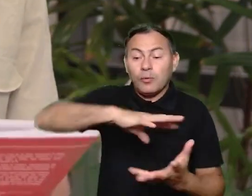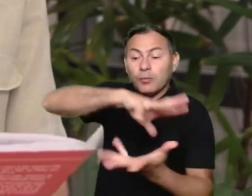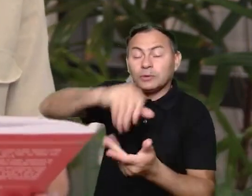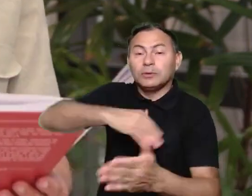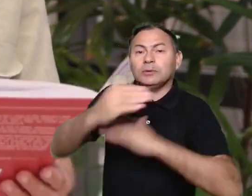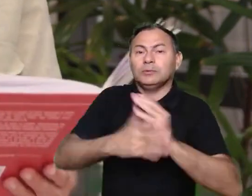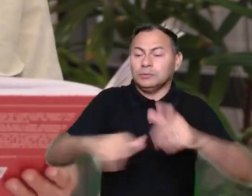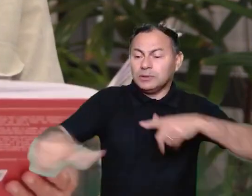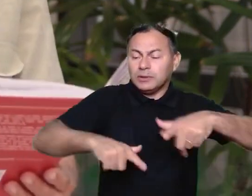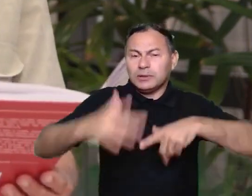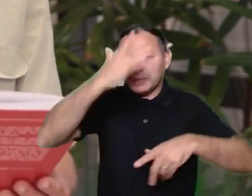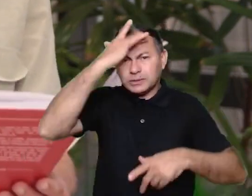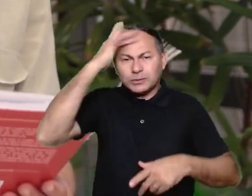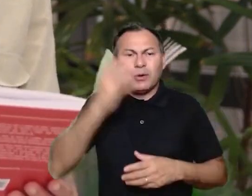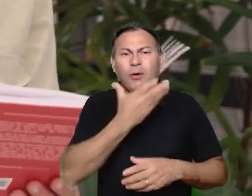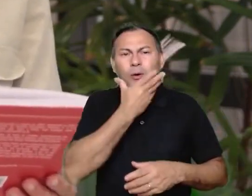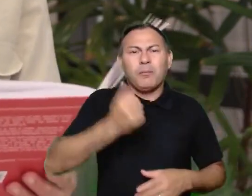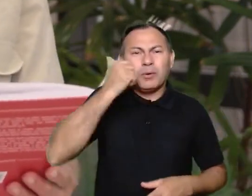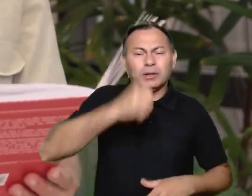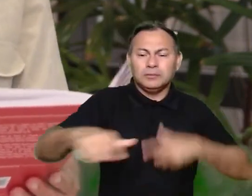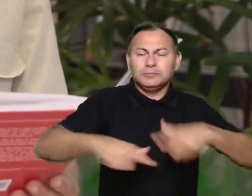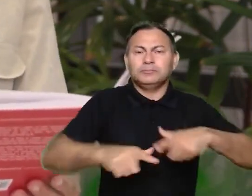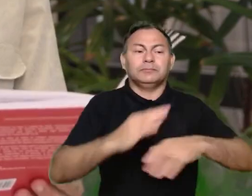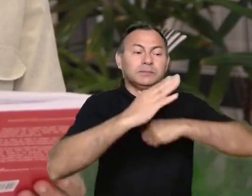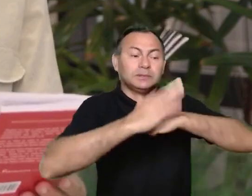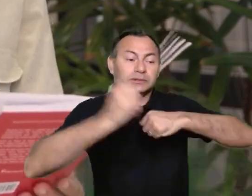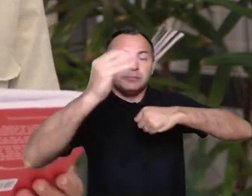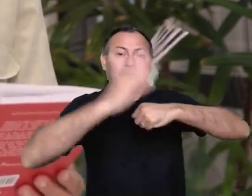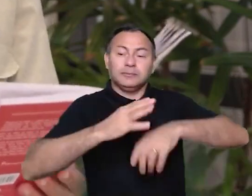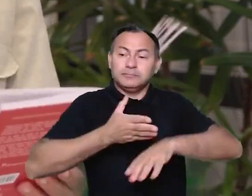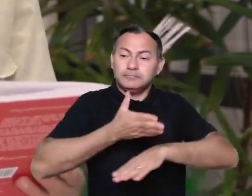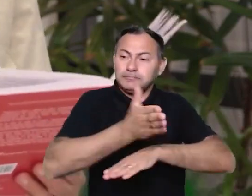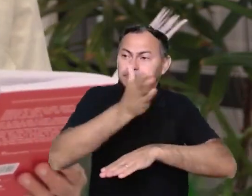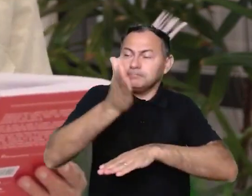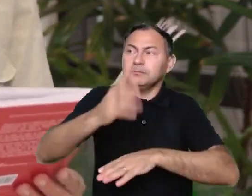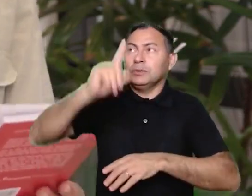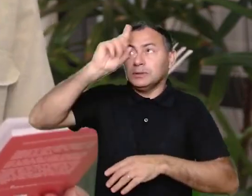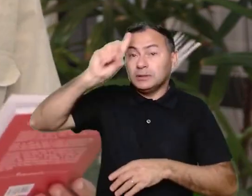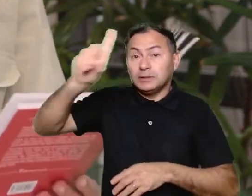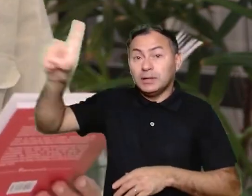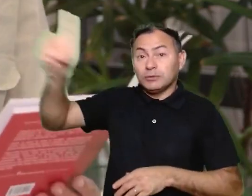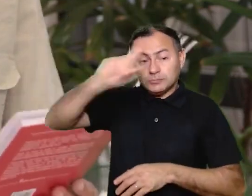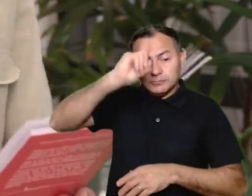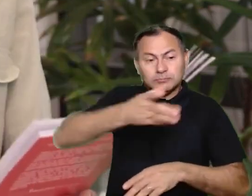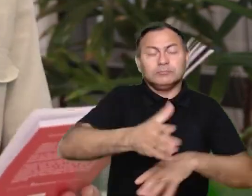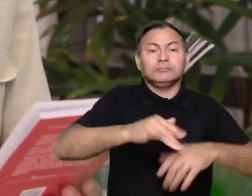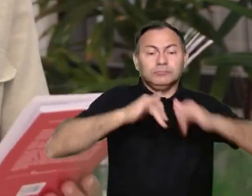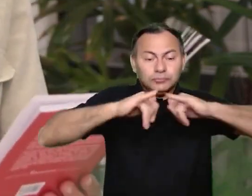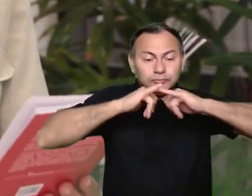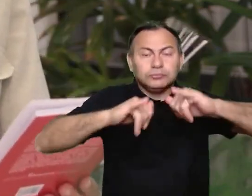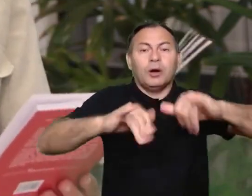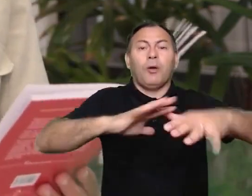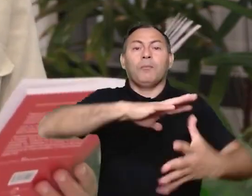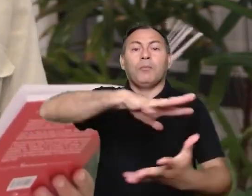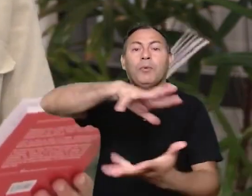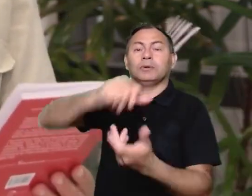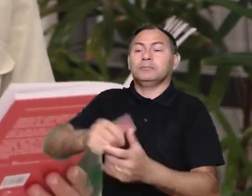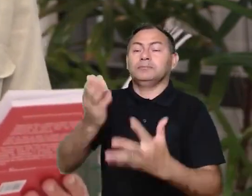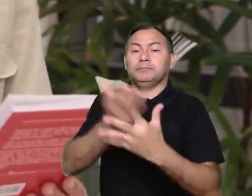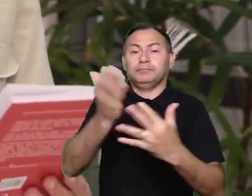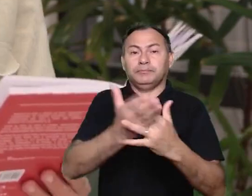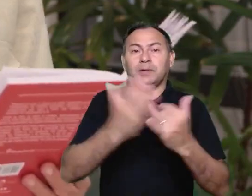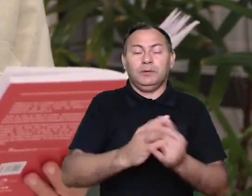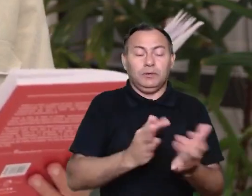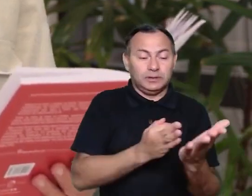trabalhadores são a multidão de pessoas, homens, mulheres, que são chamados e enviadas por Deus para trabalhar no mundo.